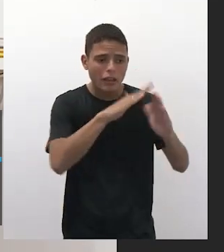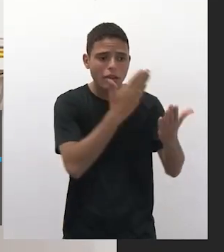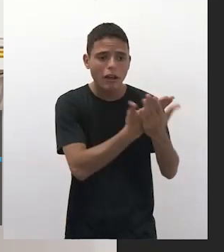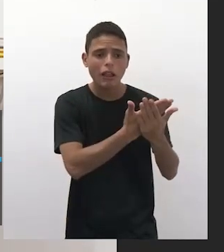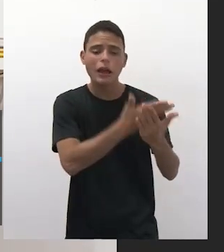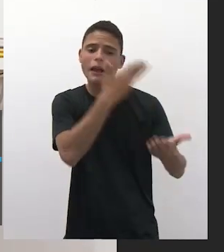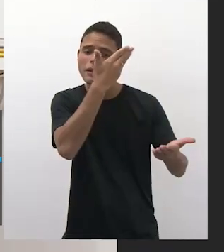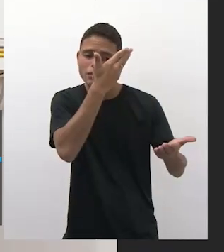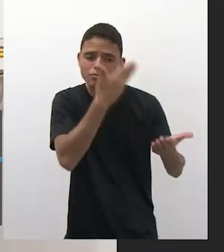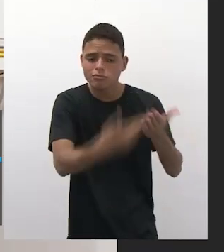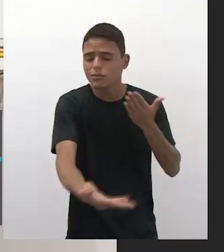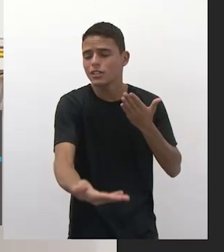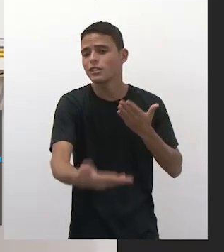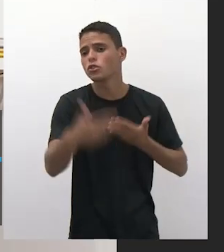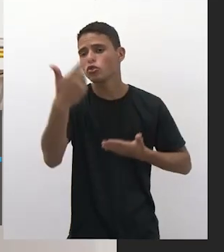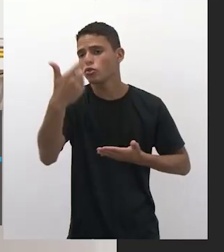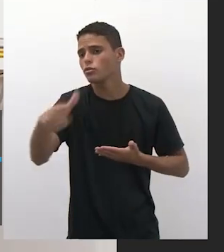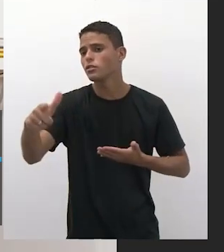né?